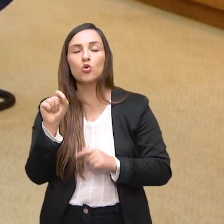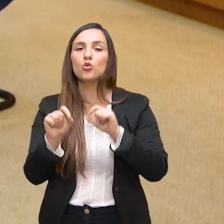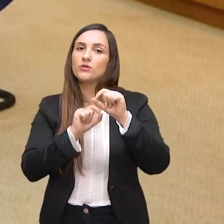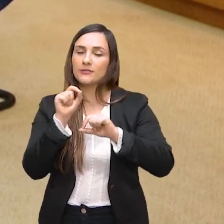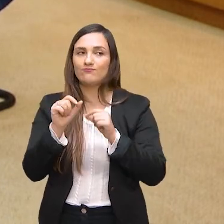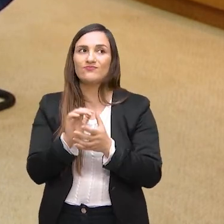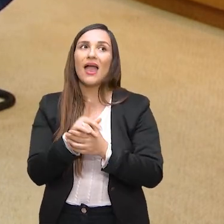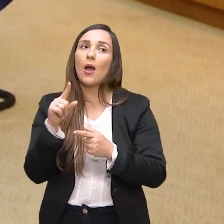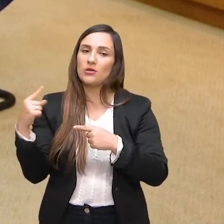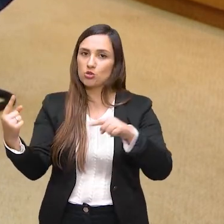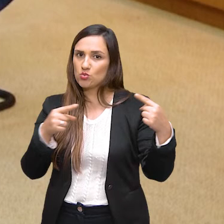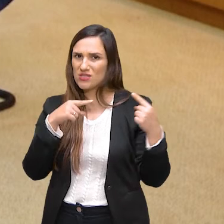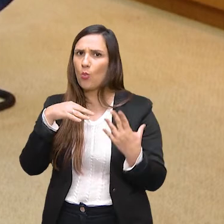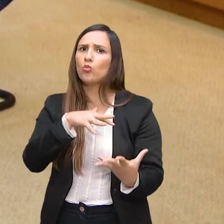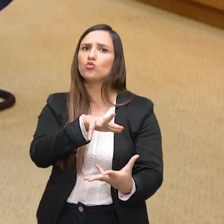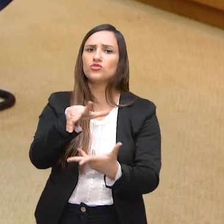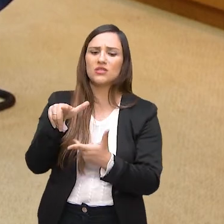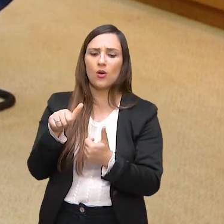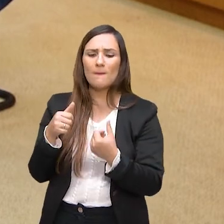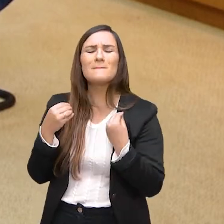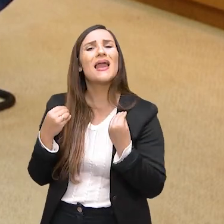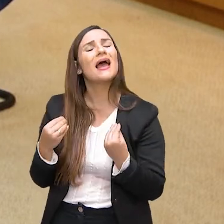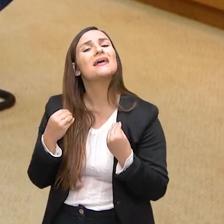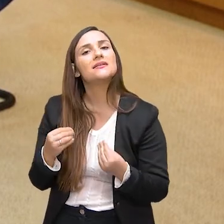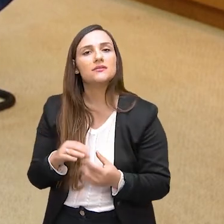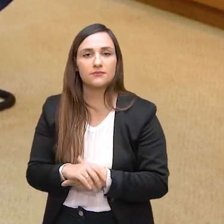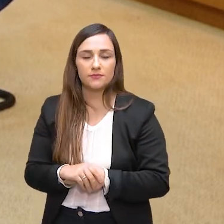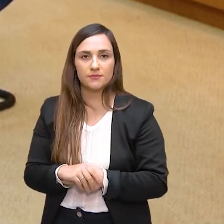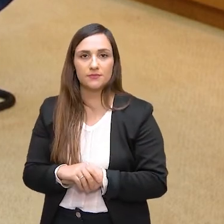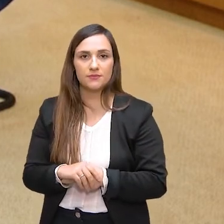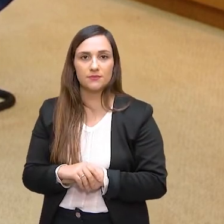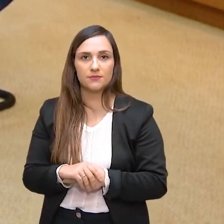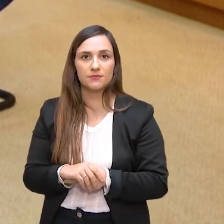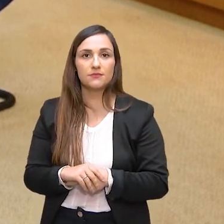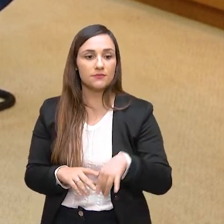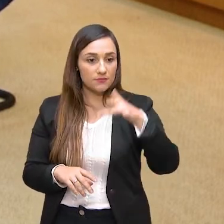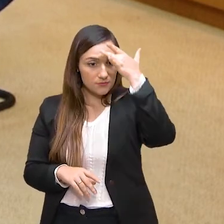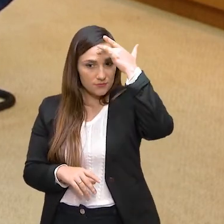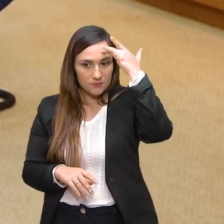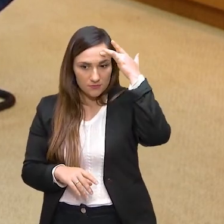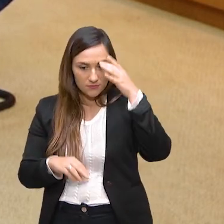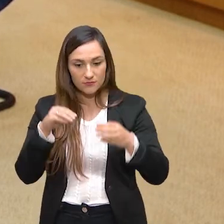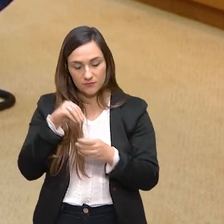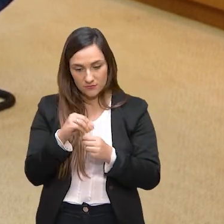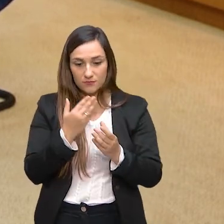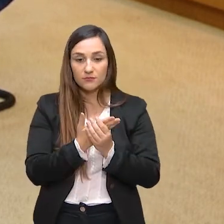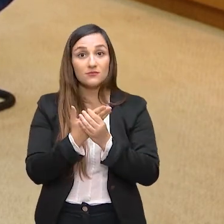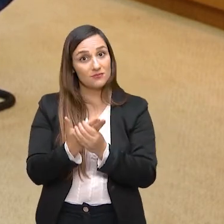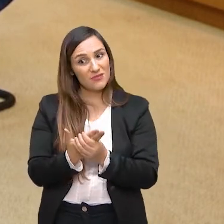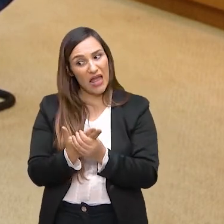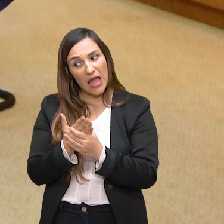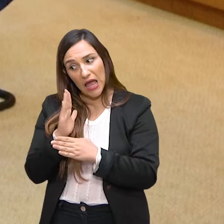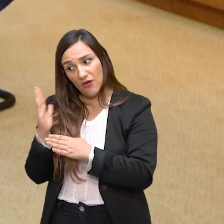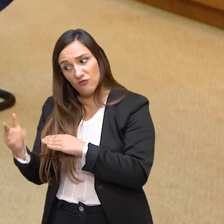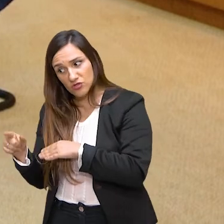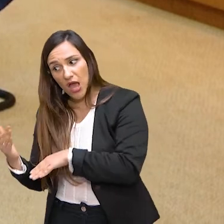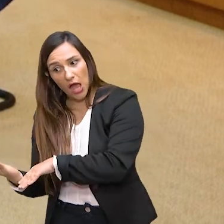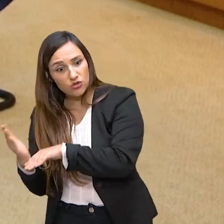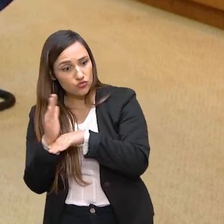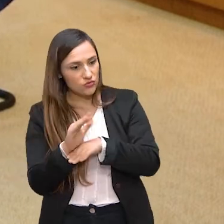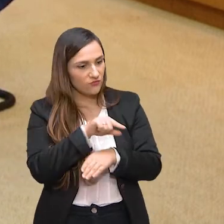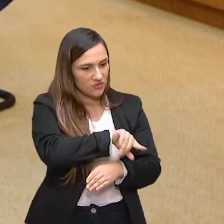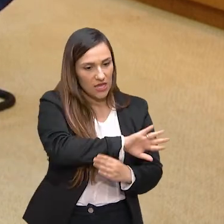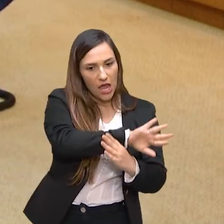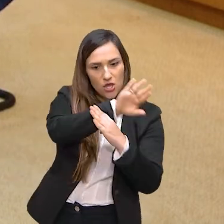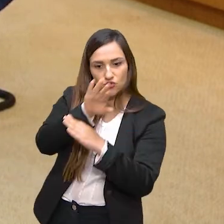muito interessante, que procura que as pessoas no processo cooperem para que